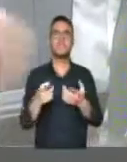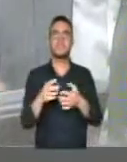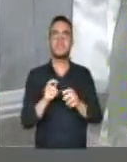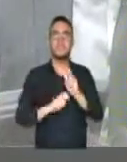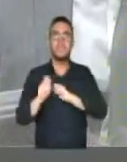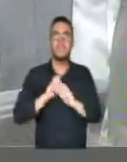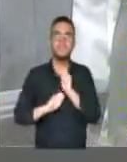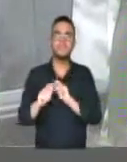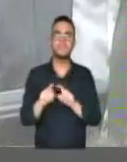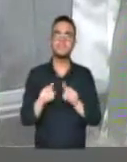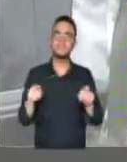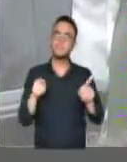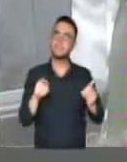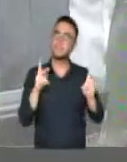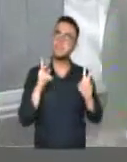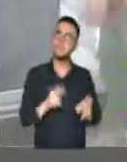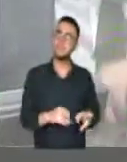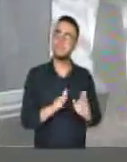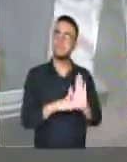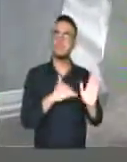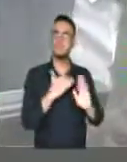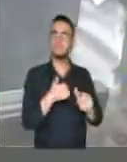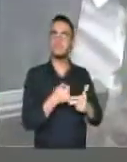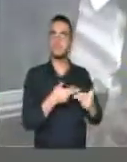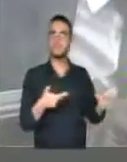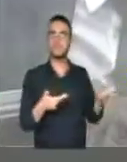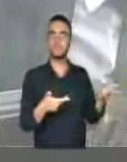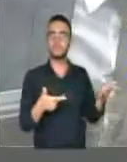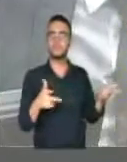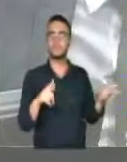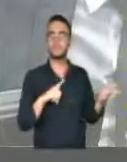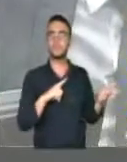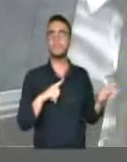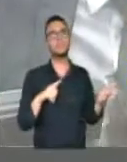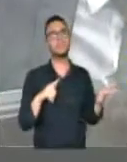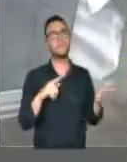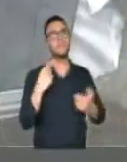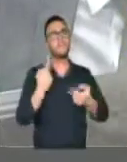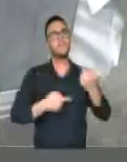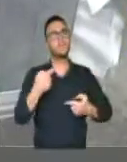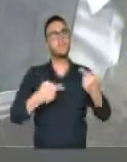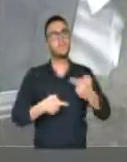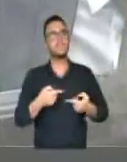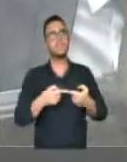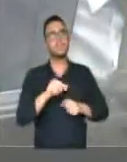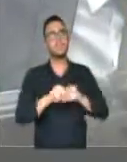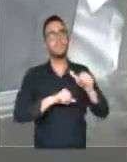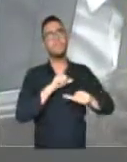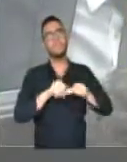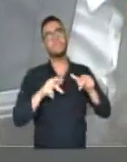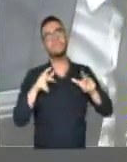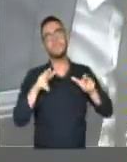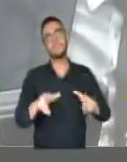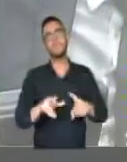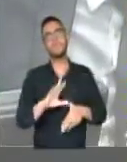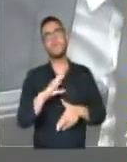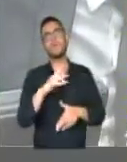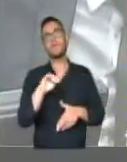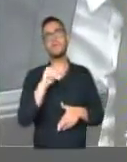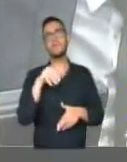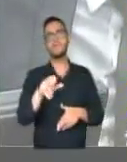negociatas. E é exatamente tudo isso que leva à gangsterização da política que está